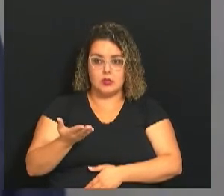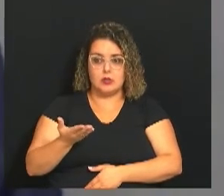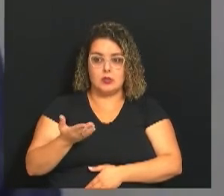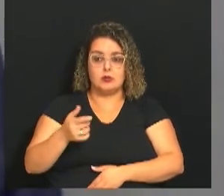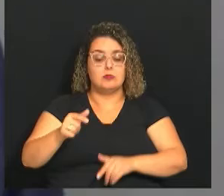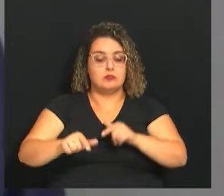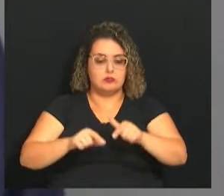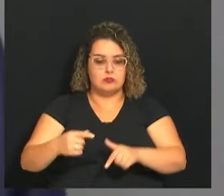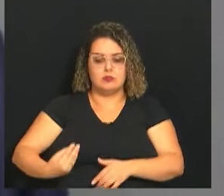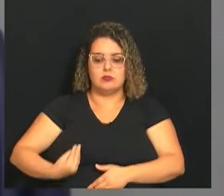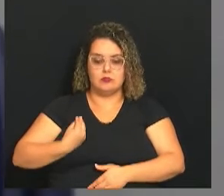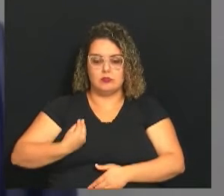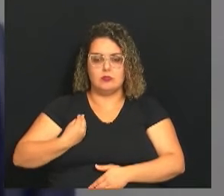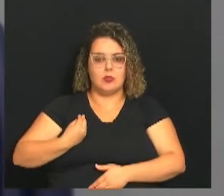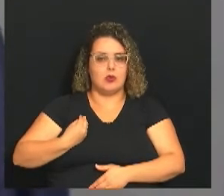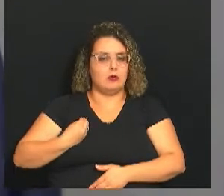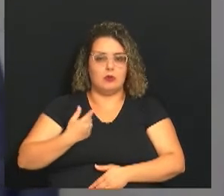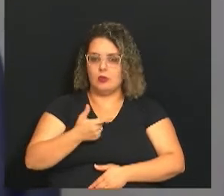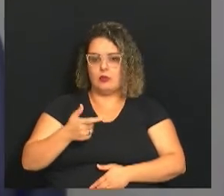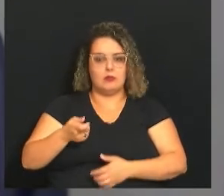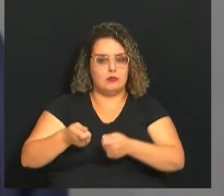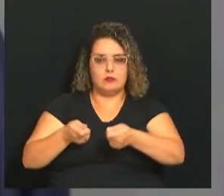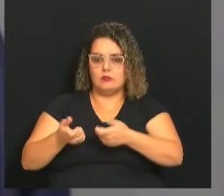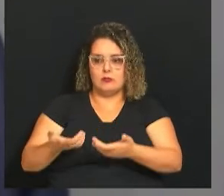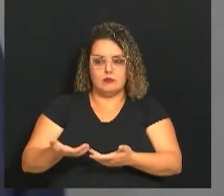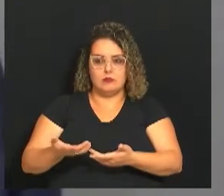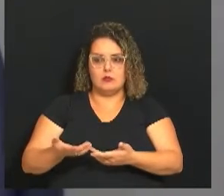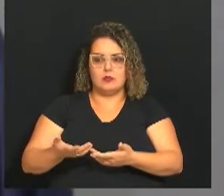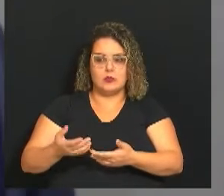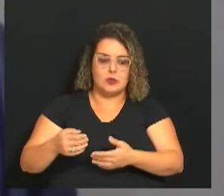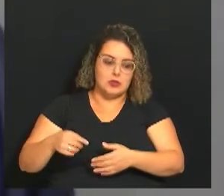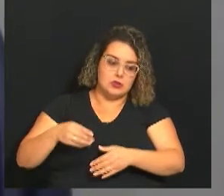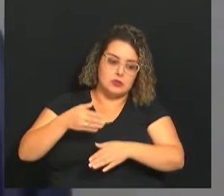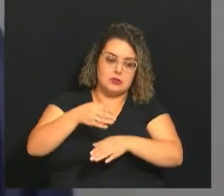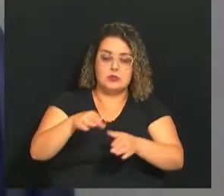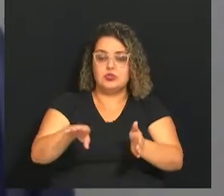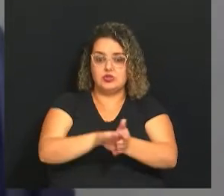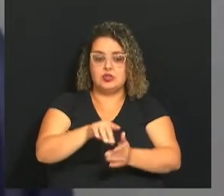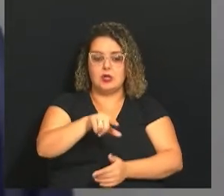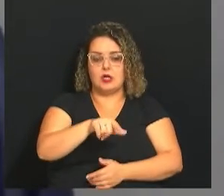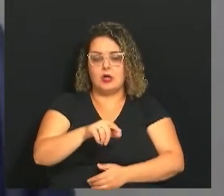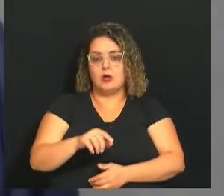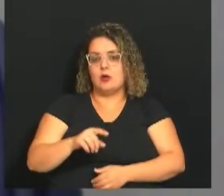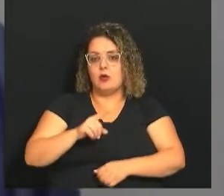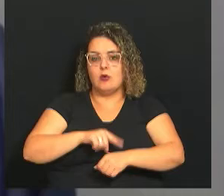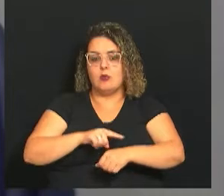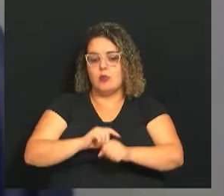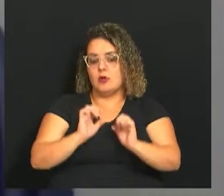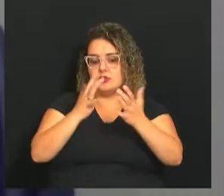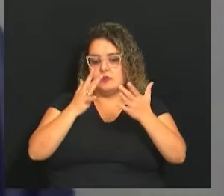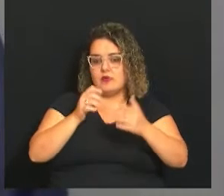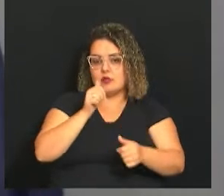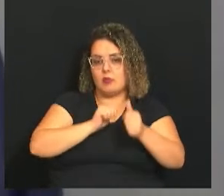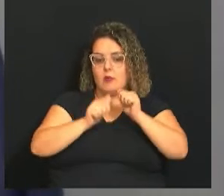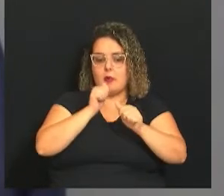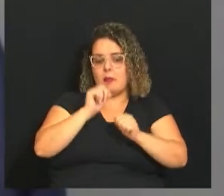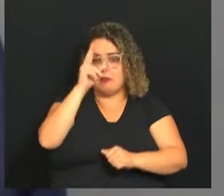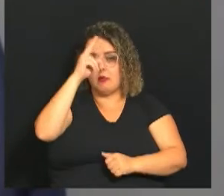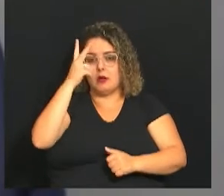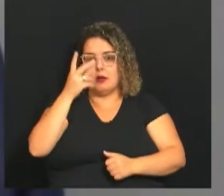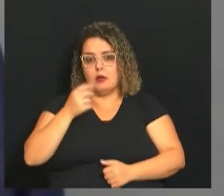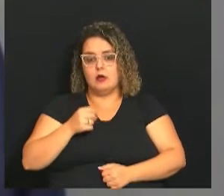vida desregrada, é aquele funcionário que saiu para um happy hour e chegou embriagado no outro dia, ou se ele tem um